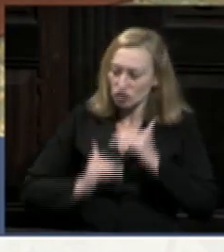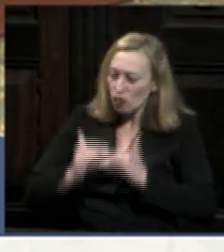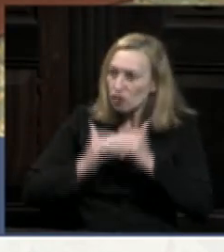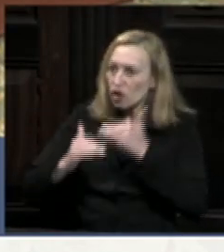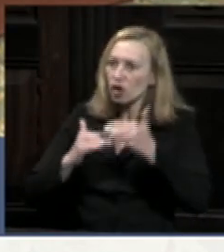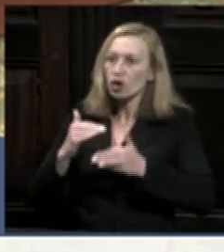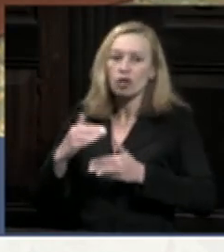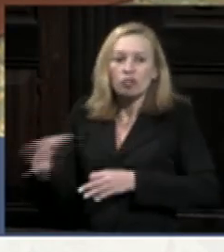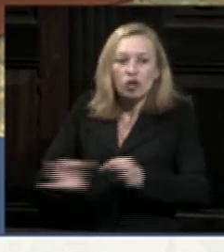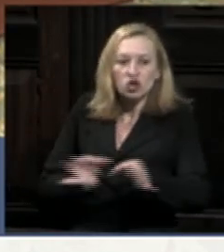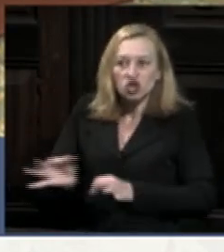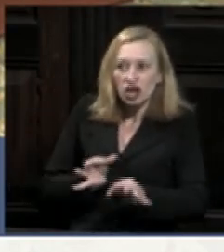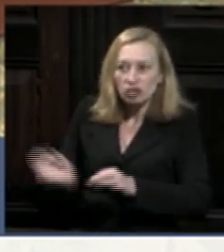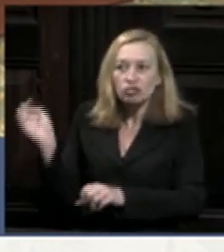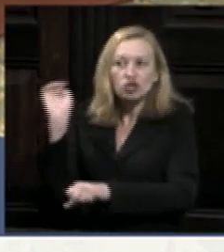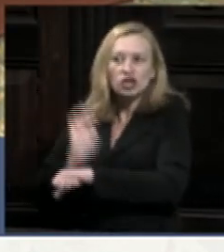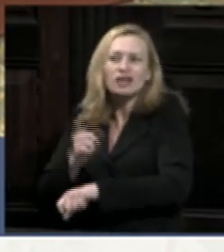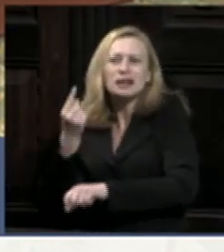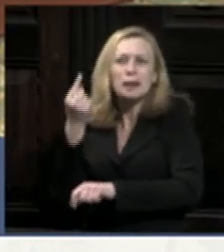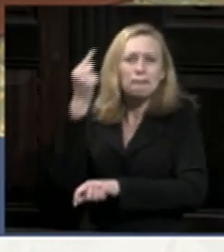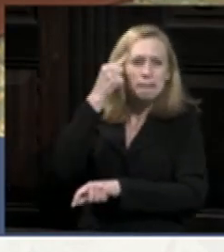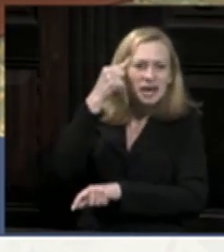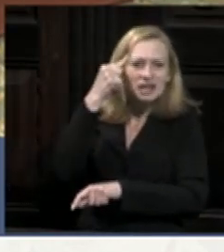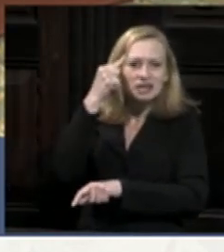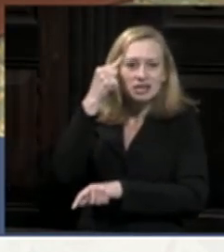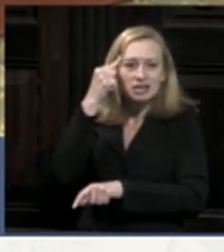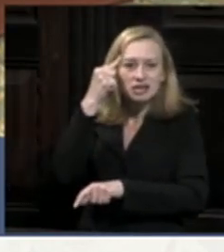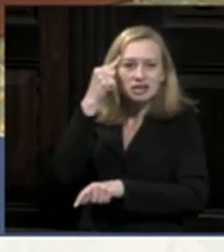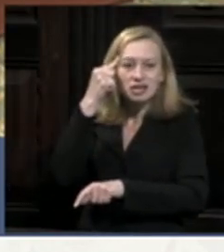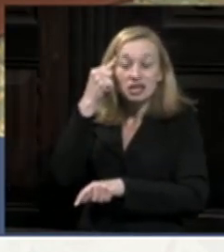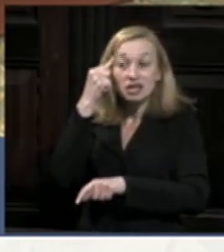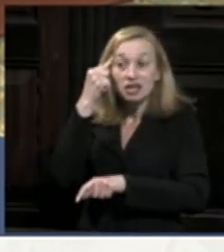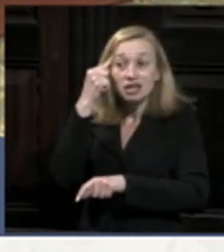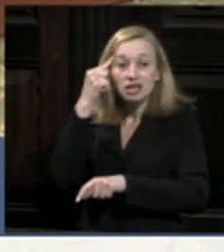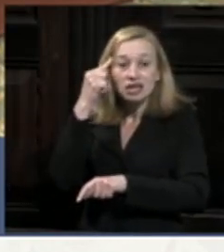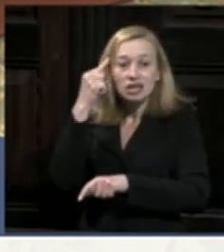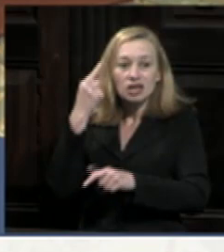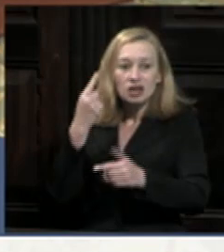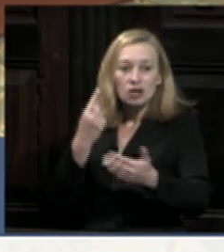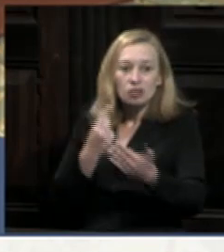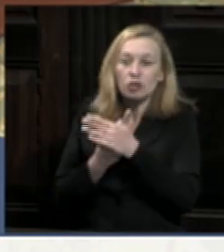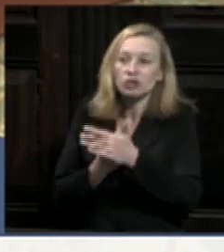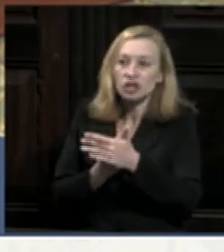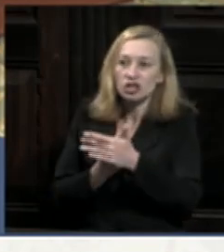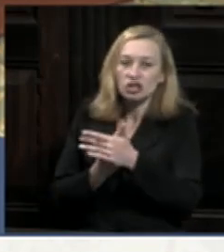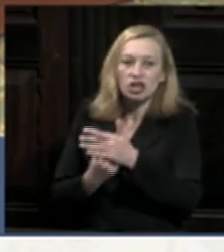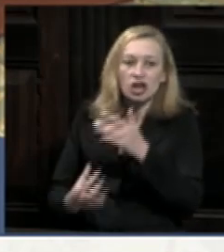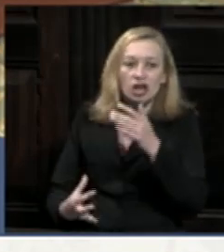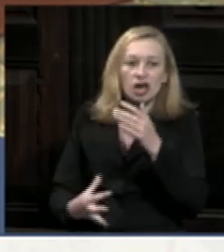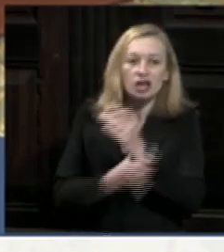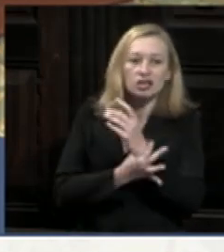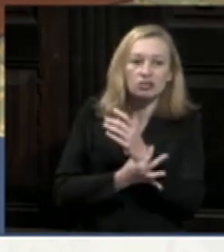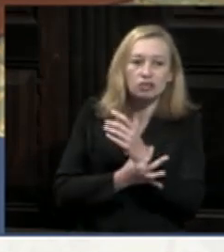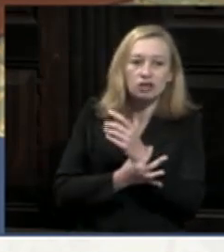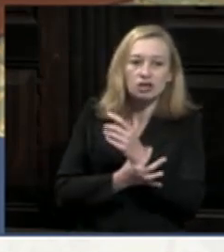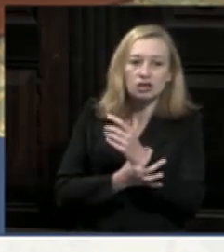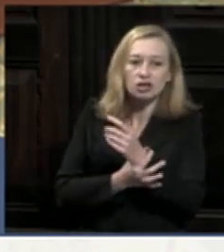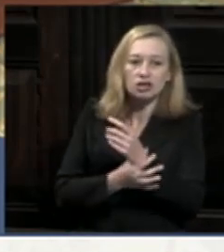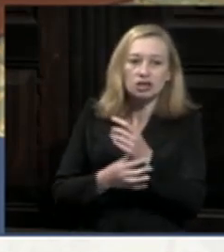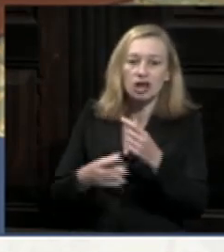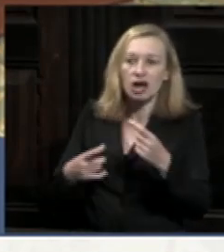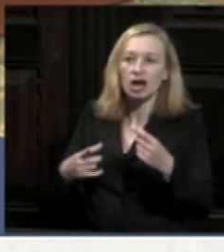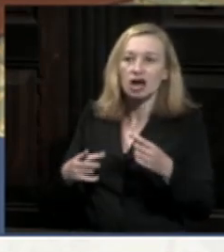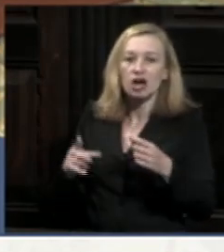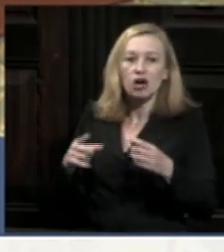de estado que pense a neutralização da violência que pensa a preservação da vida das pessoas passa em primeiro